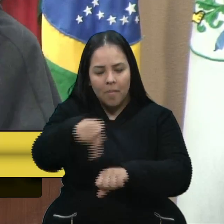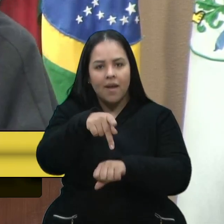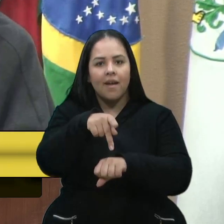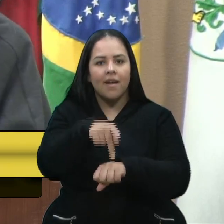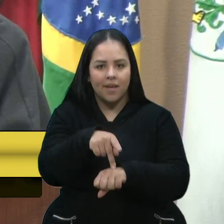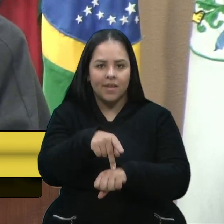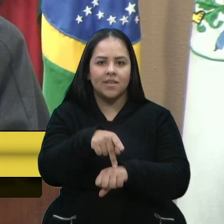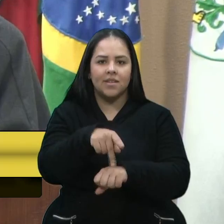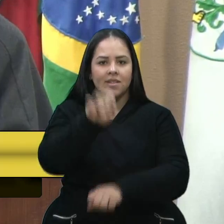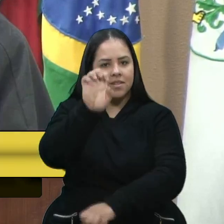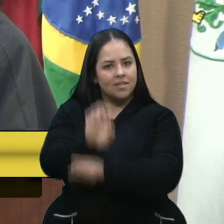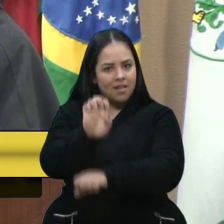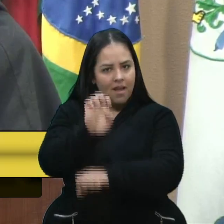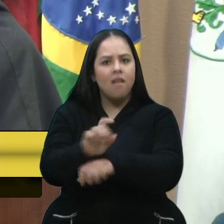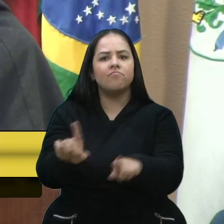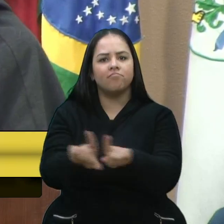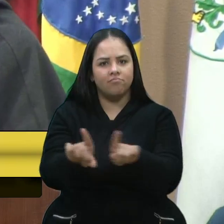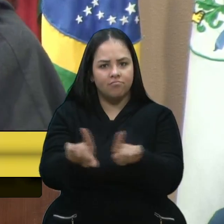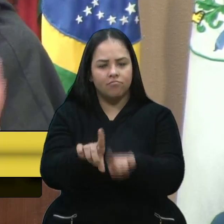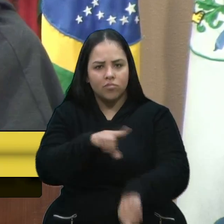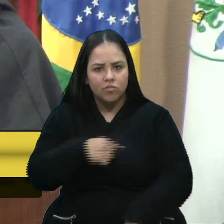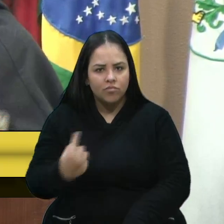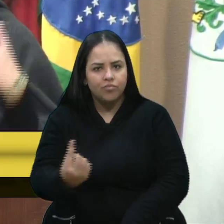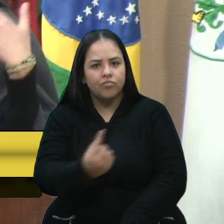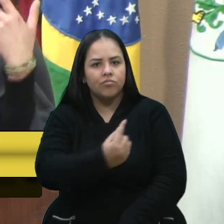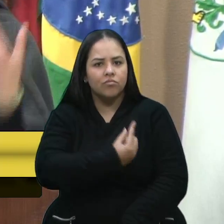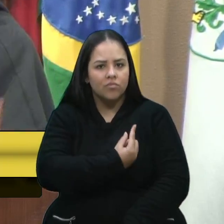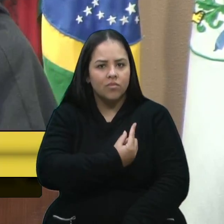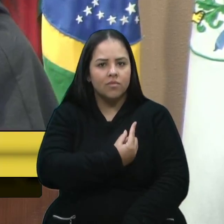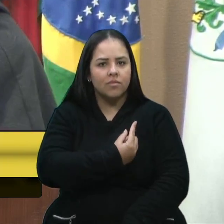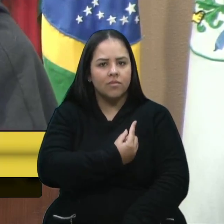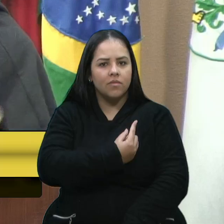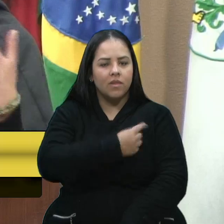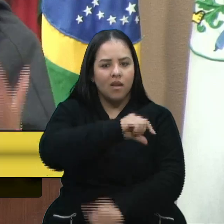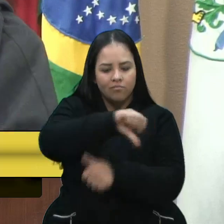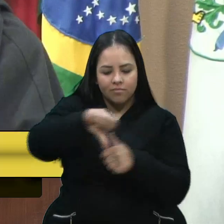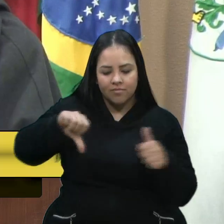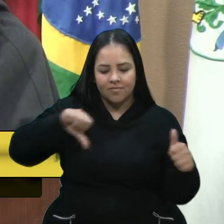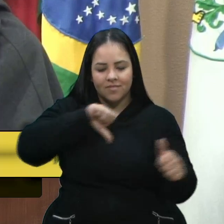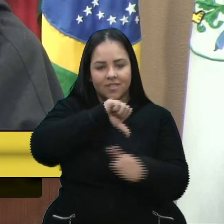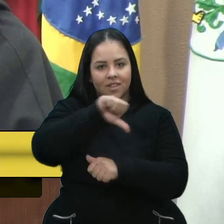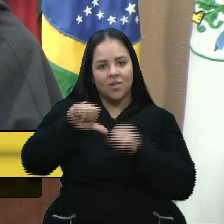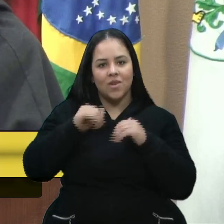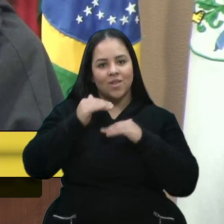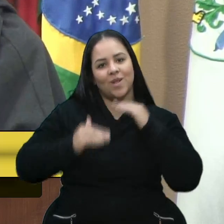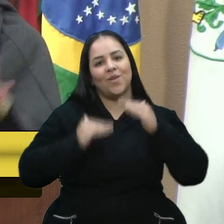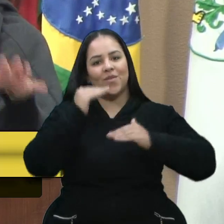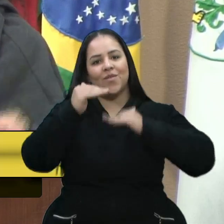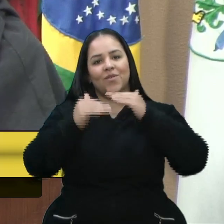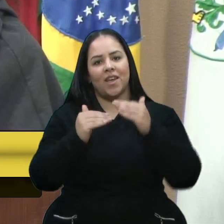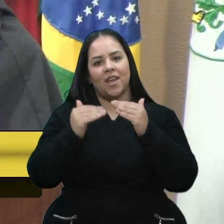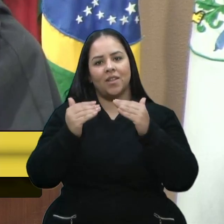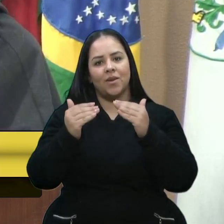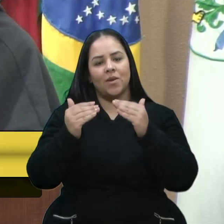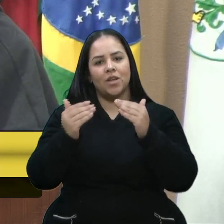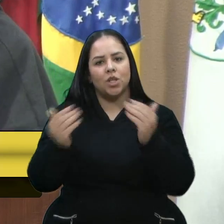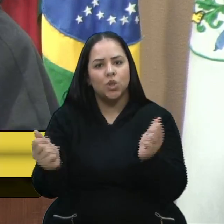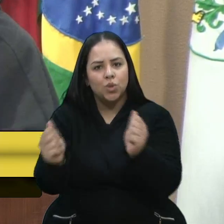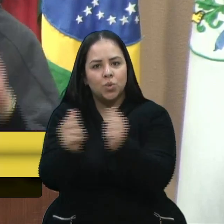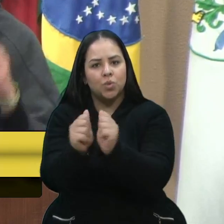nosso estado que nós vamos nos tornando seres que vamos estar inseridos numa